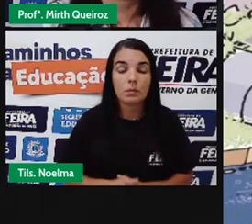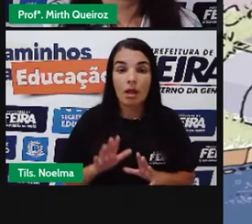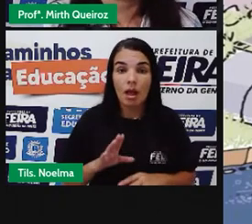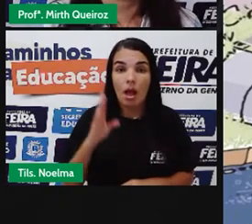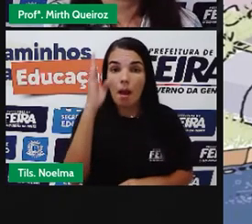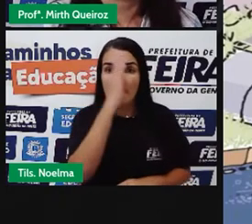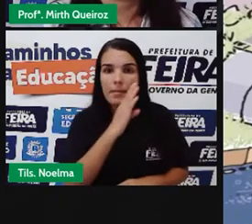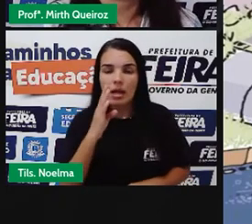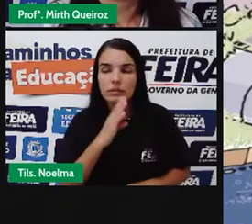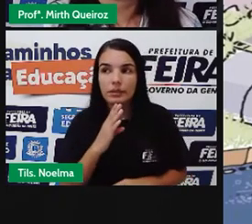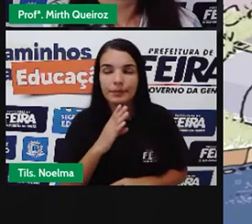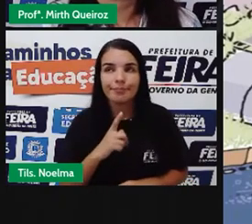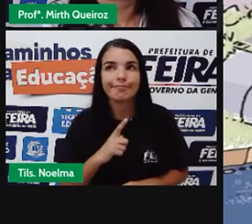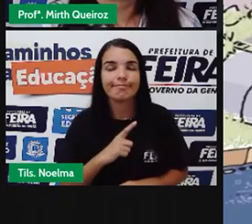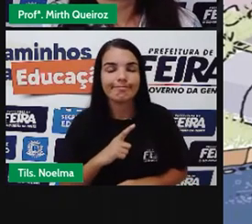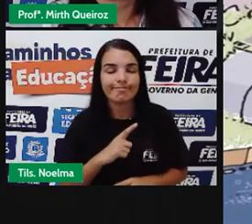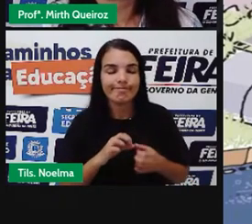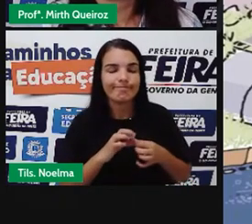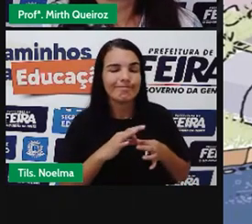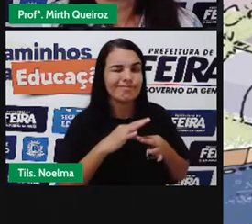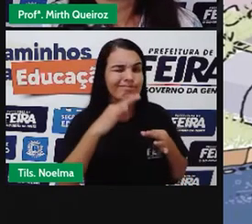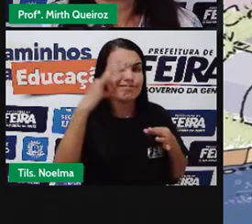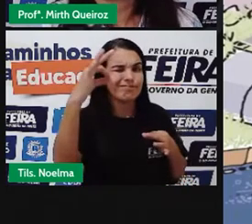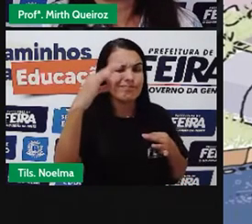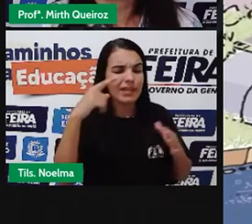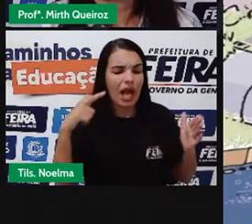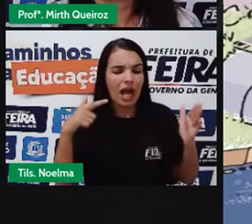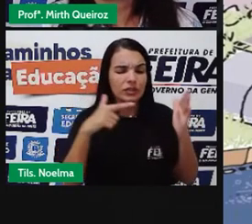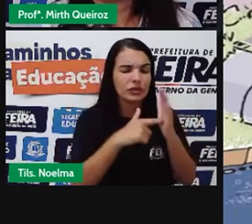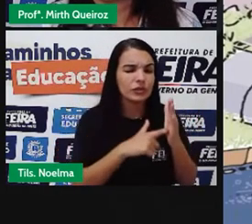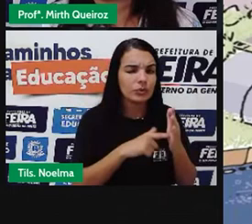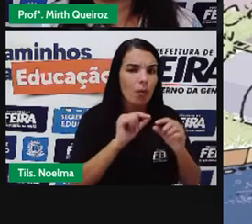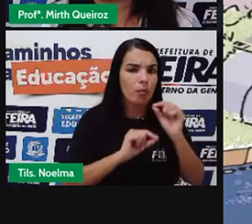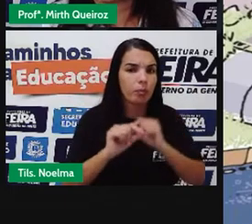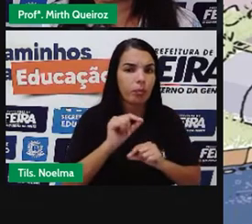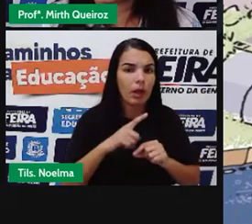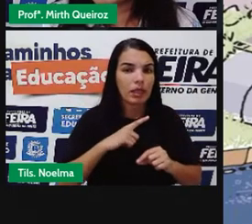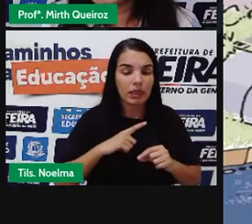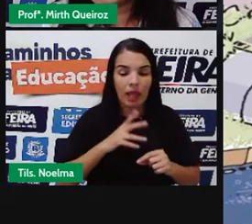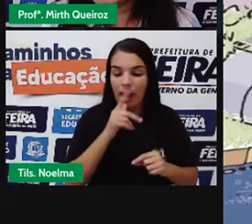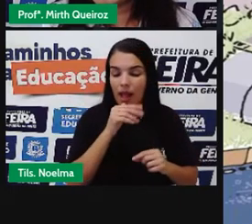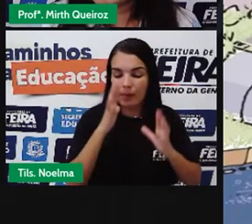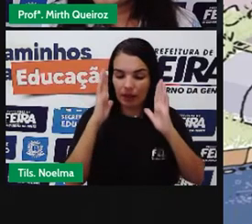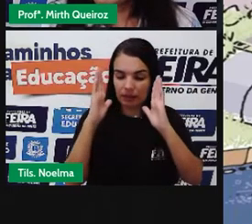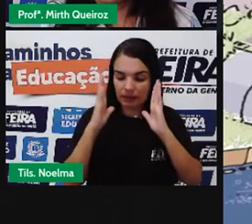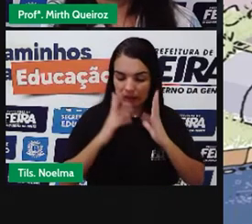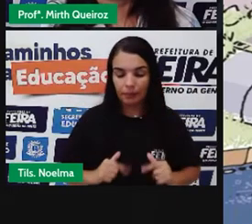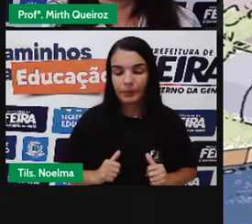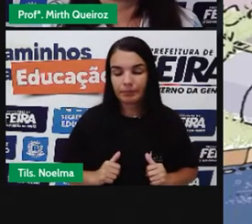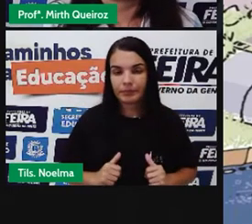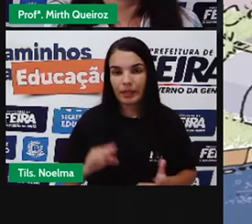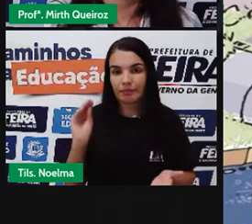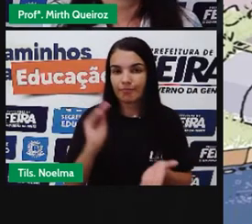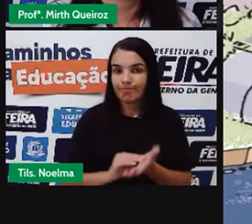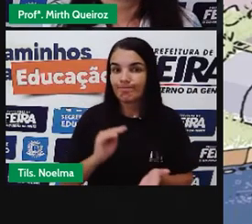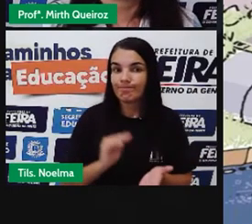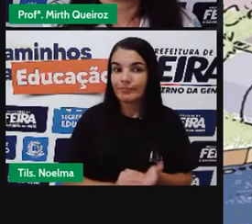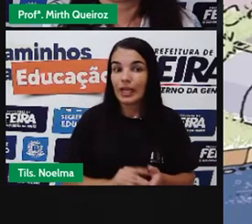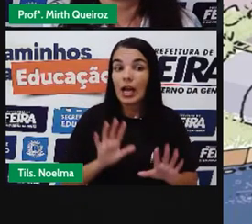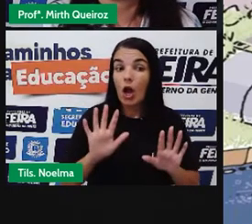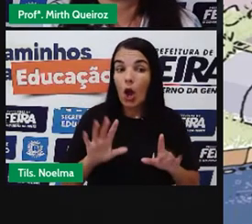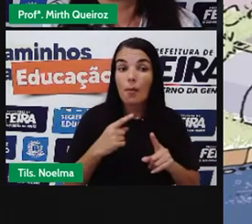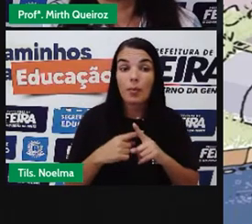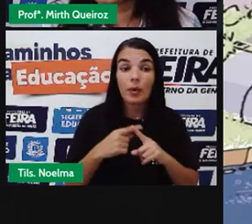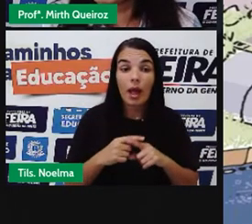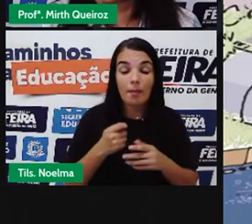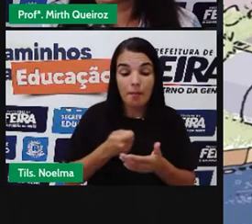Brasil longe de atingir meta de universalização do acesso à água tratada e esgoto. É que boa parte dos